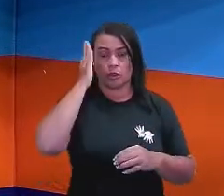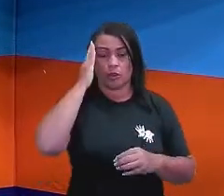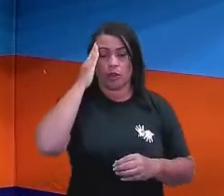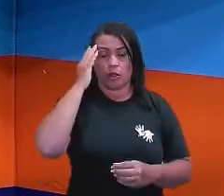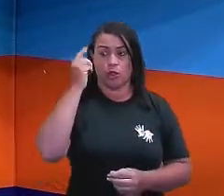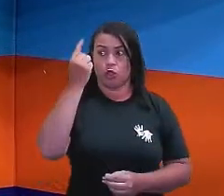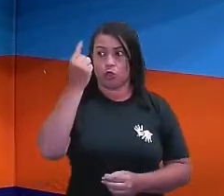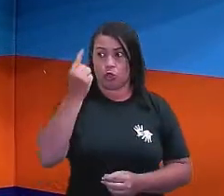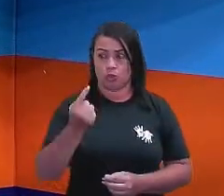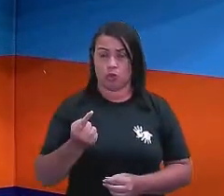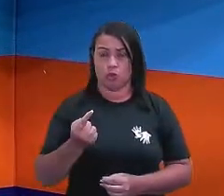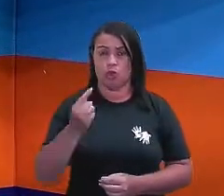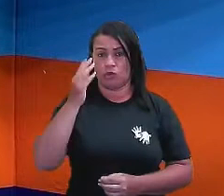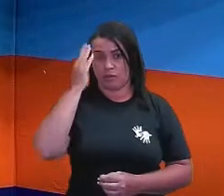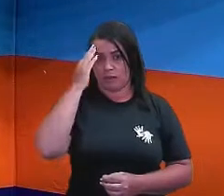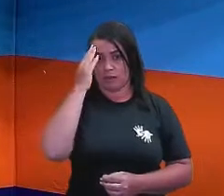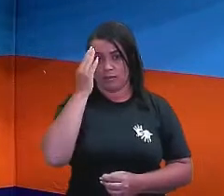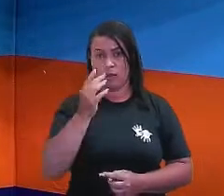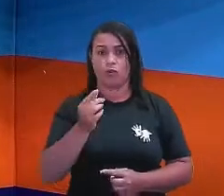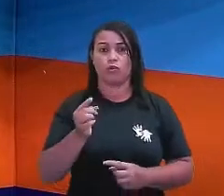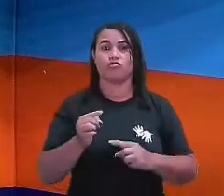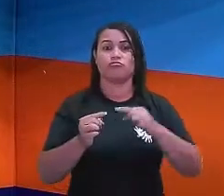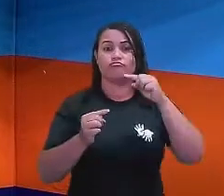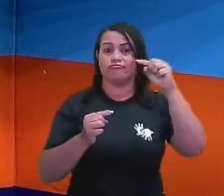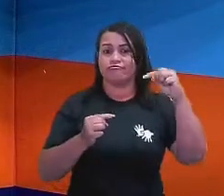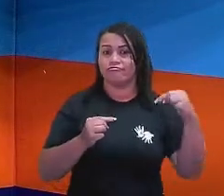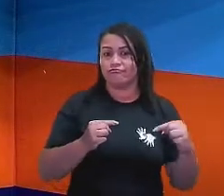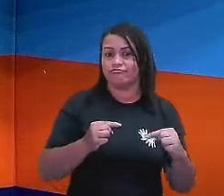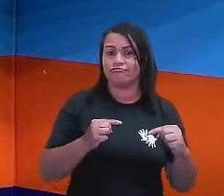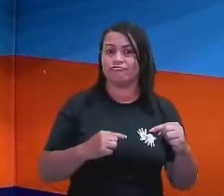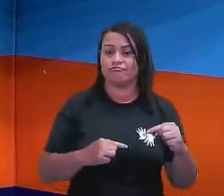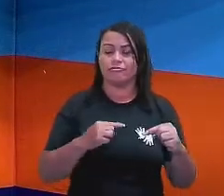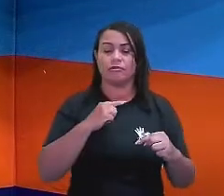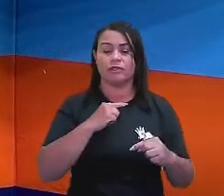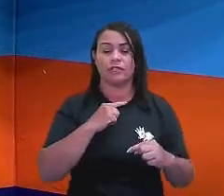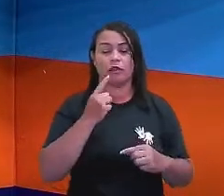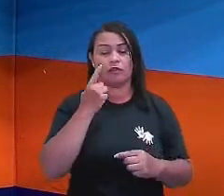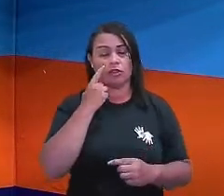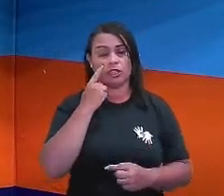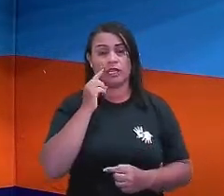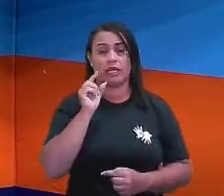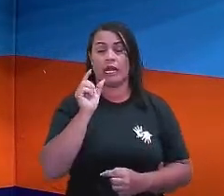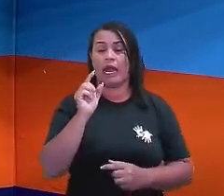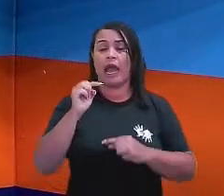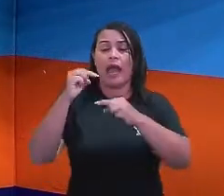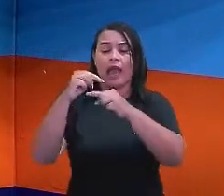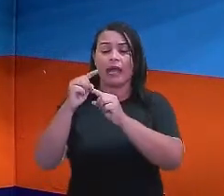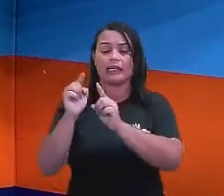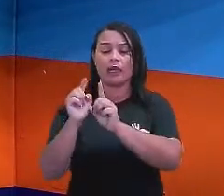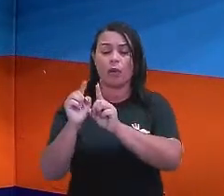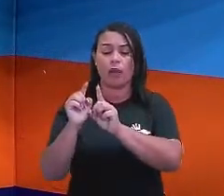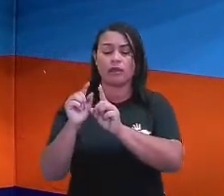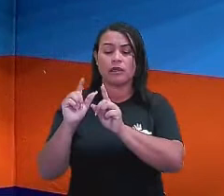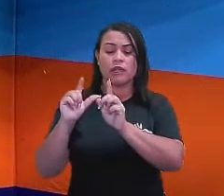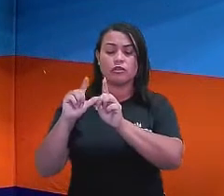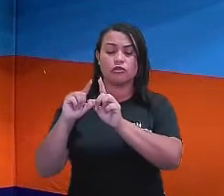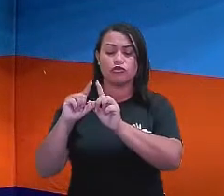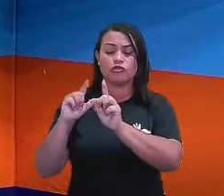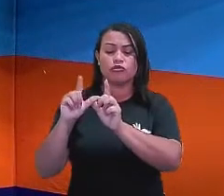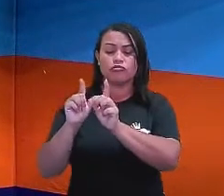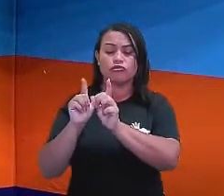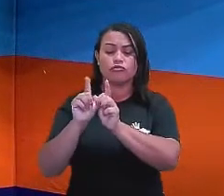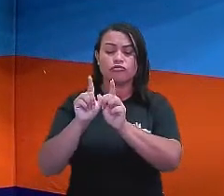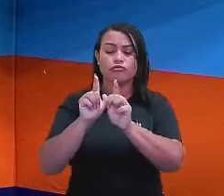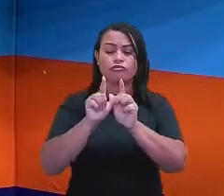medida dos outros lados. Então, a única referência que a gente tem é que cada quadradinho, sejam eles pretos